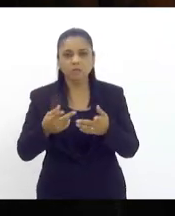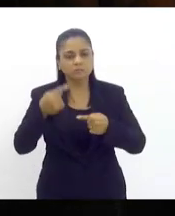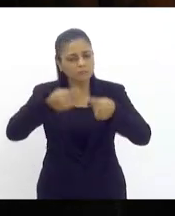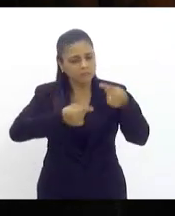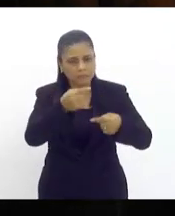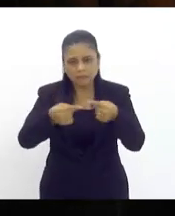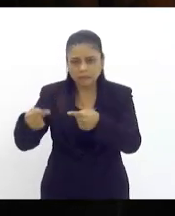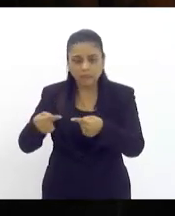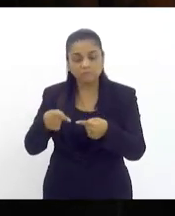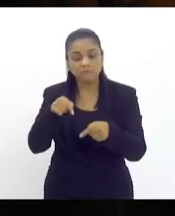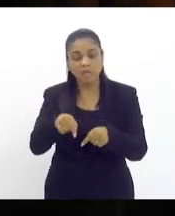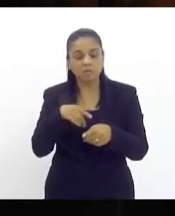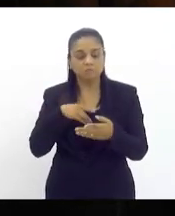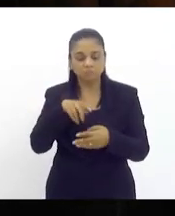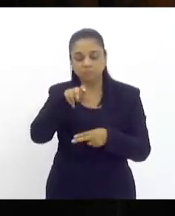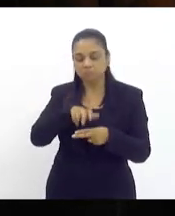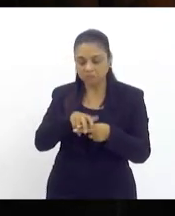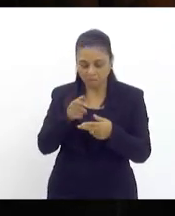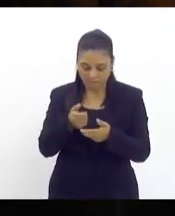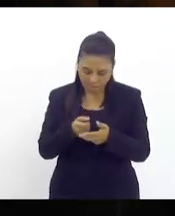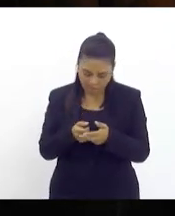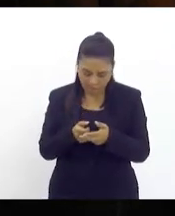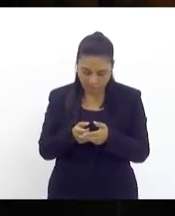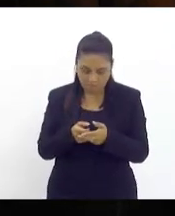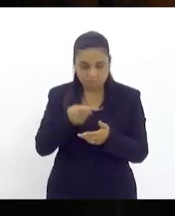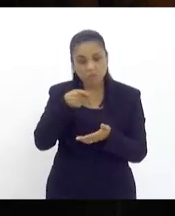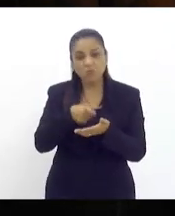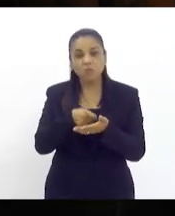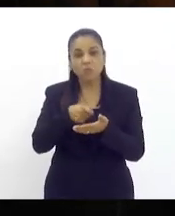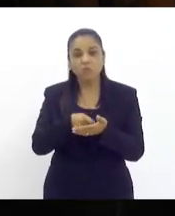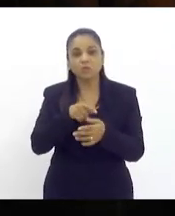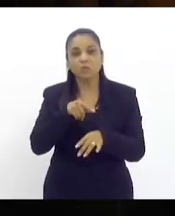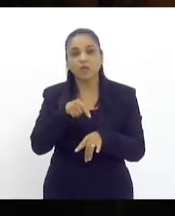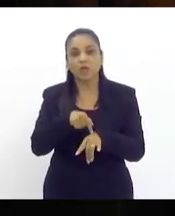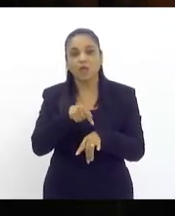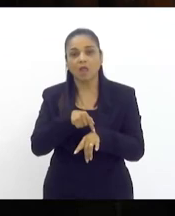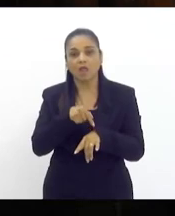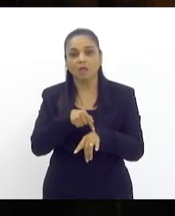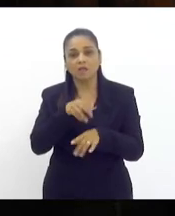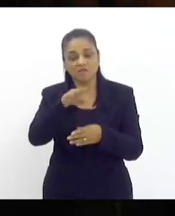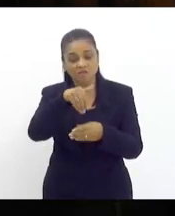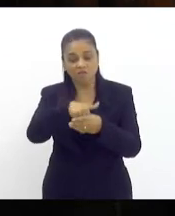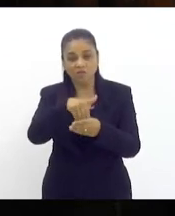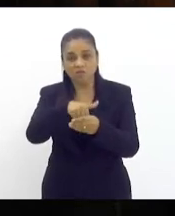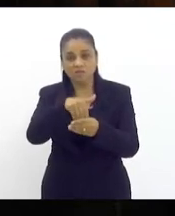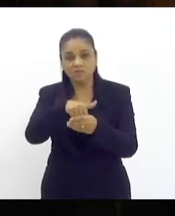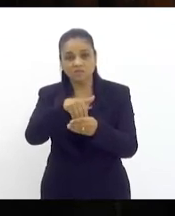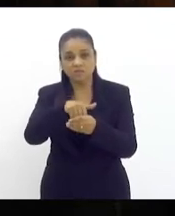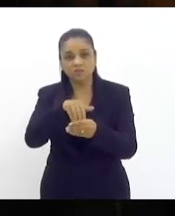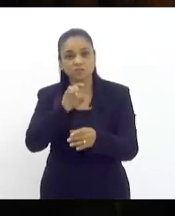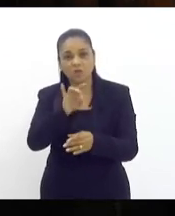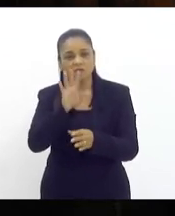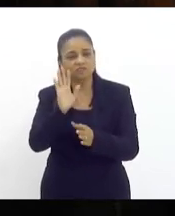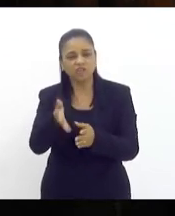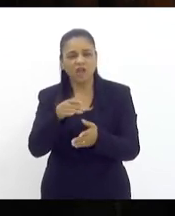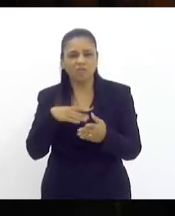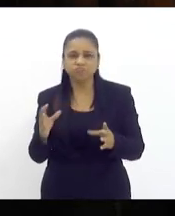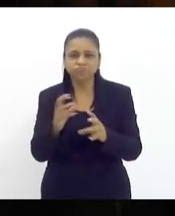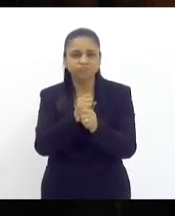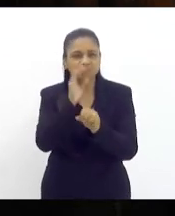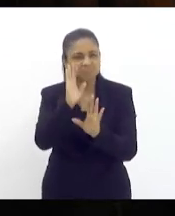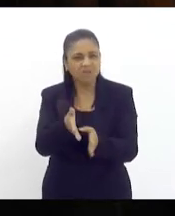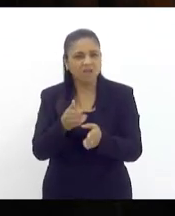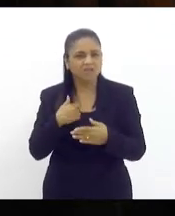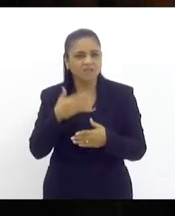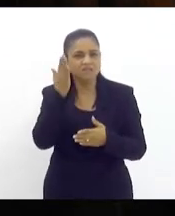cumprindo tabela E por que que eu digo cumprindo tabela porque aquela votação já é favas contadas são favas contadas porque